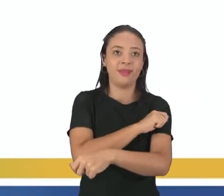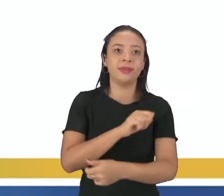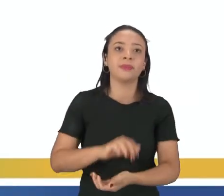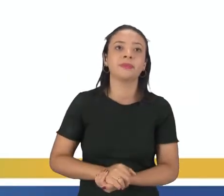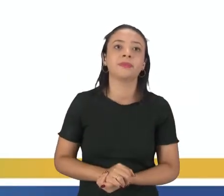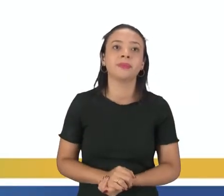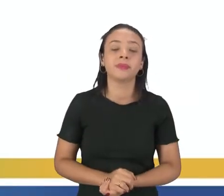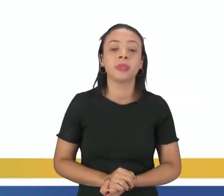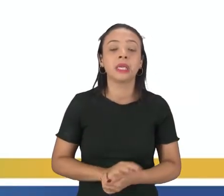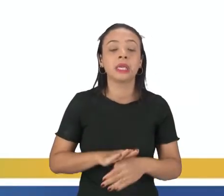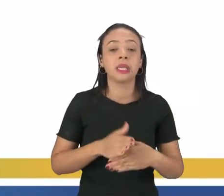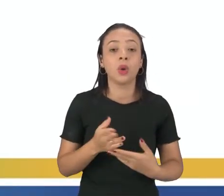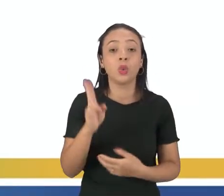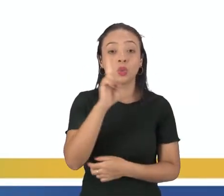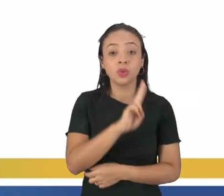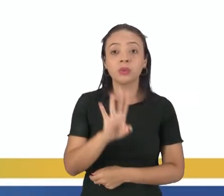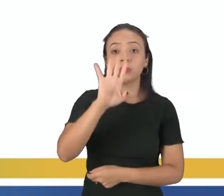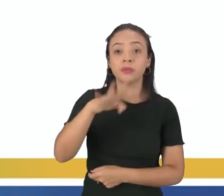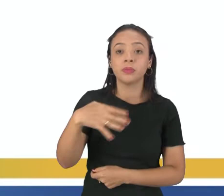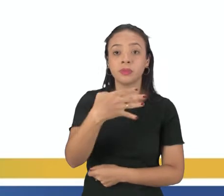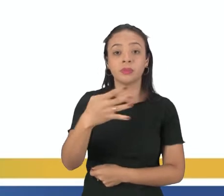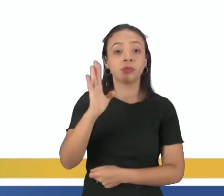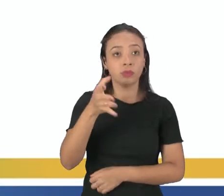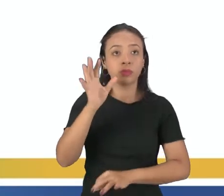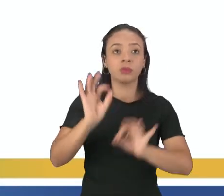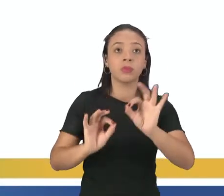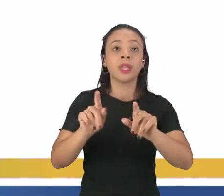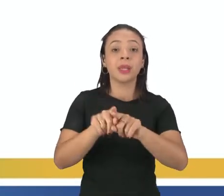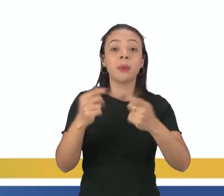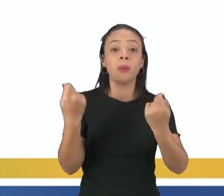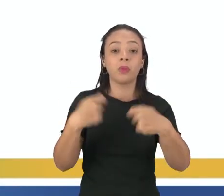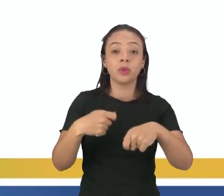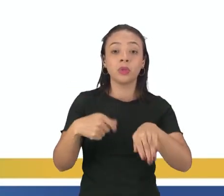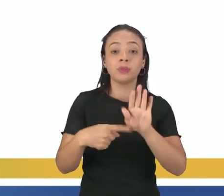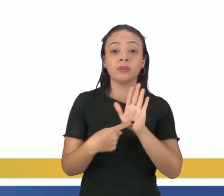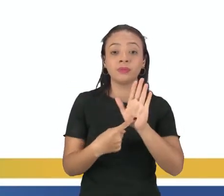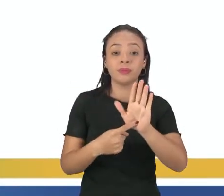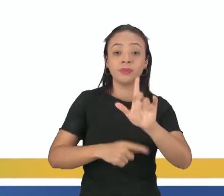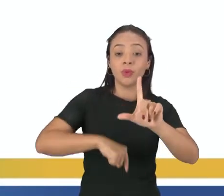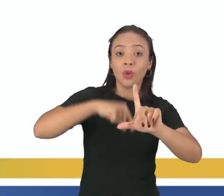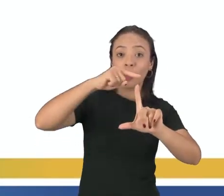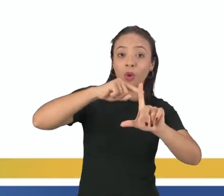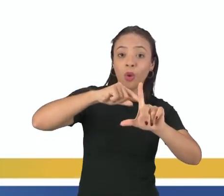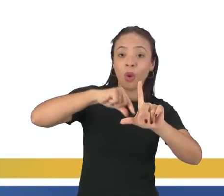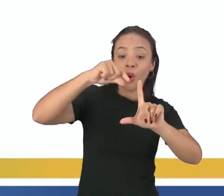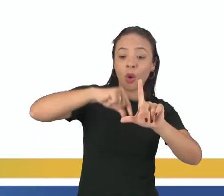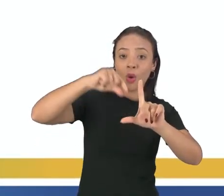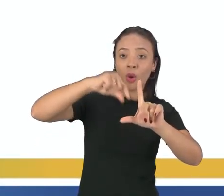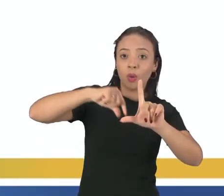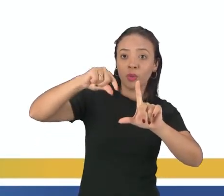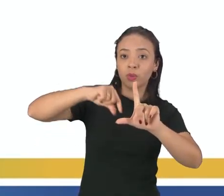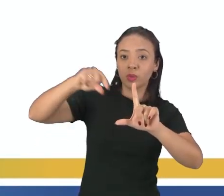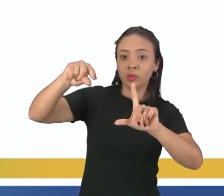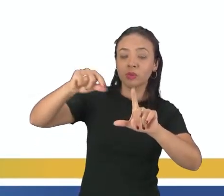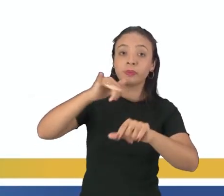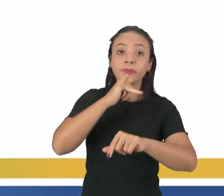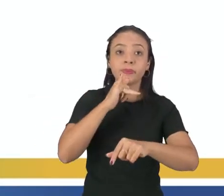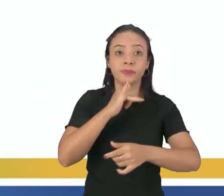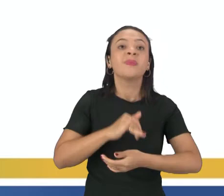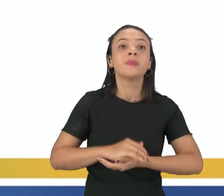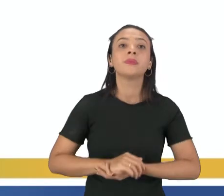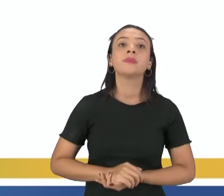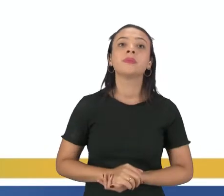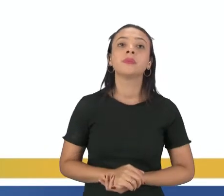E a partir da tabela, utilizando aquela tabela que foi construída, nós também podemos representar os dados em um gráfico de colunas. Por